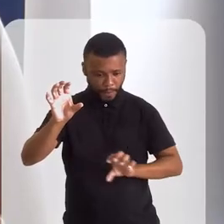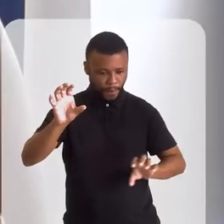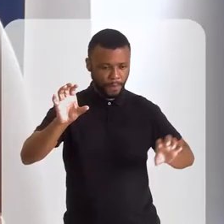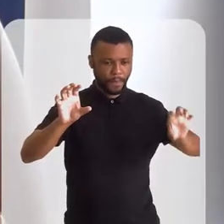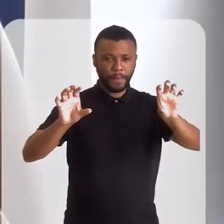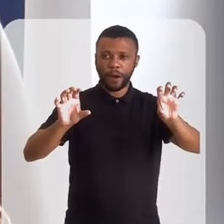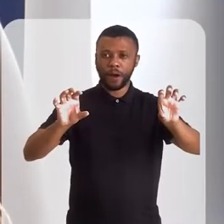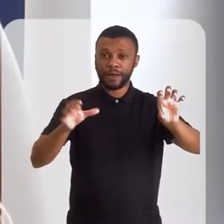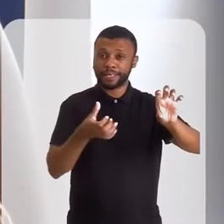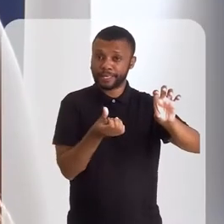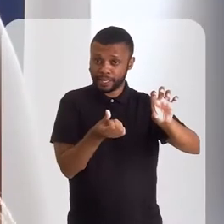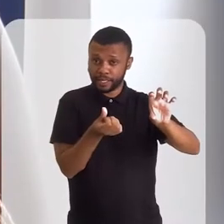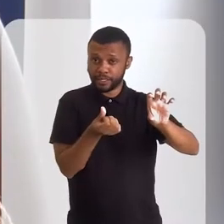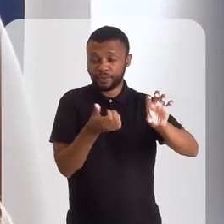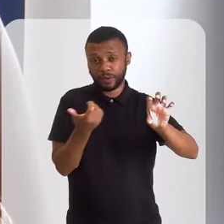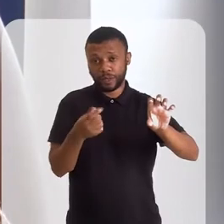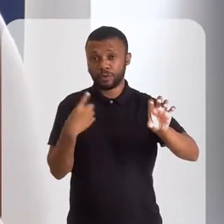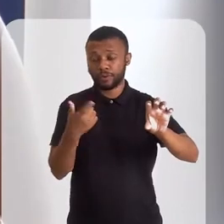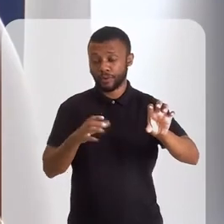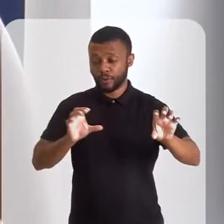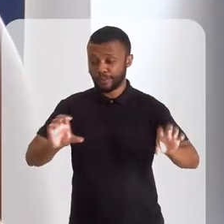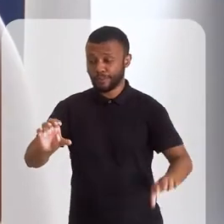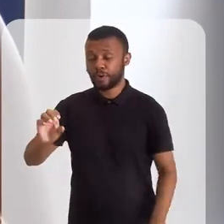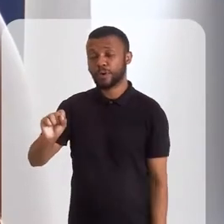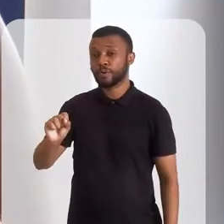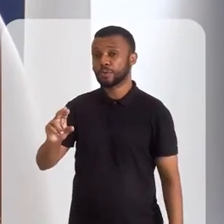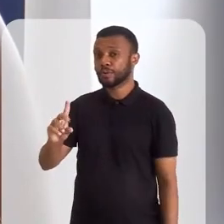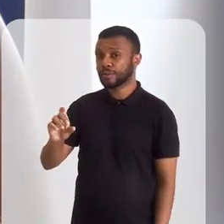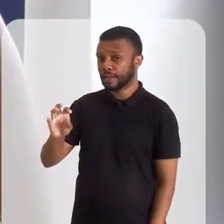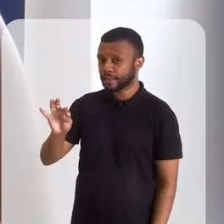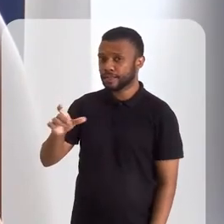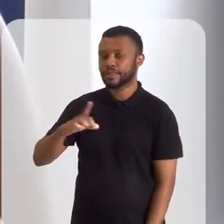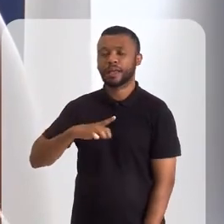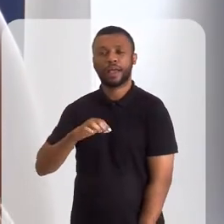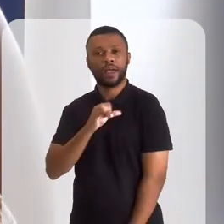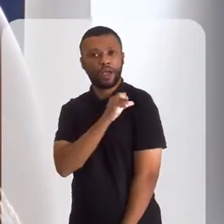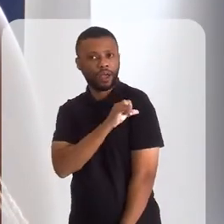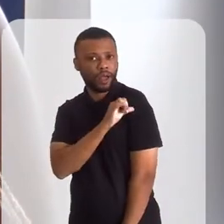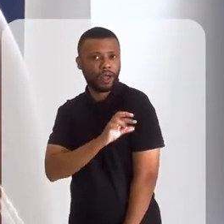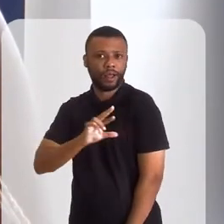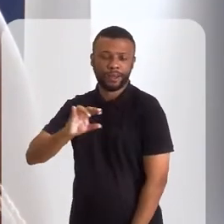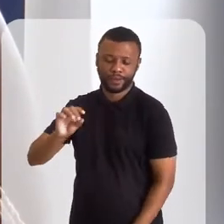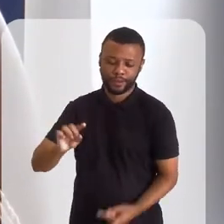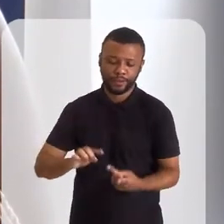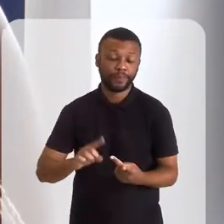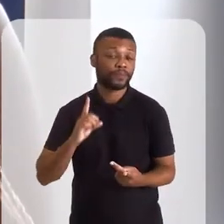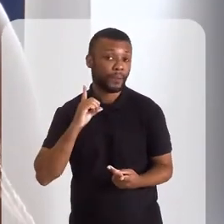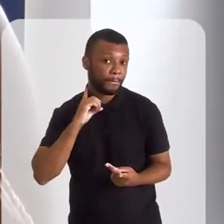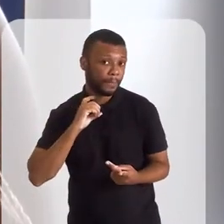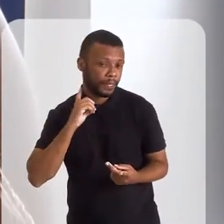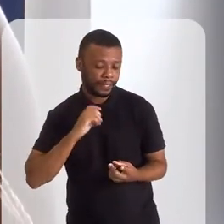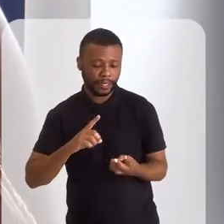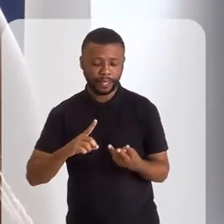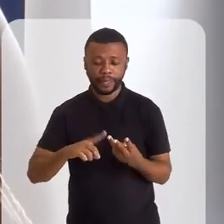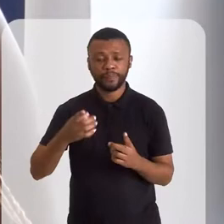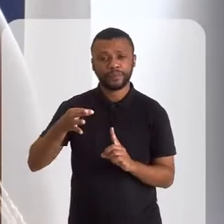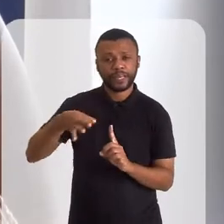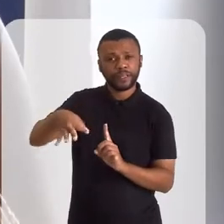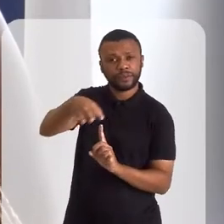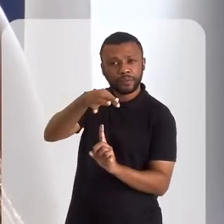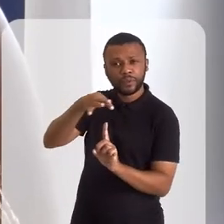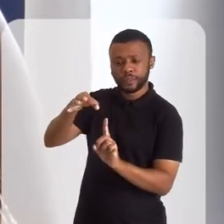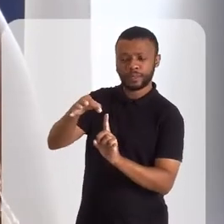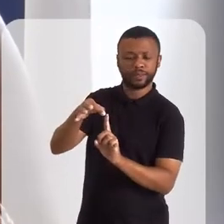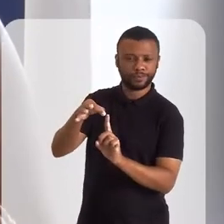dentro do Brasil, que a gente faz parte atualmente do Sudeste, então pega Rio de Janeiro, Minas